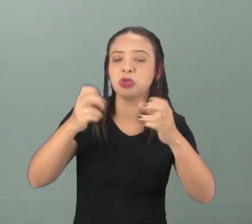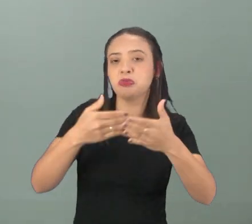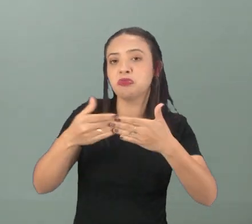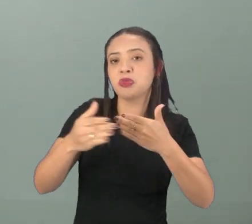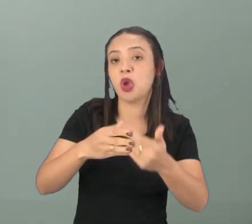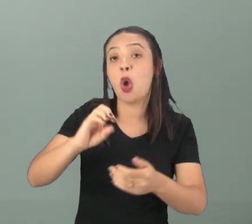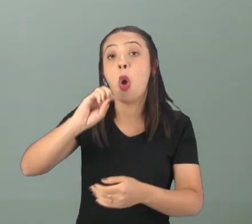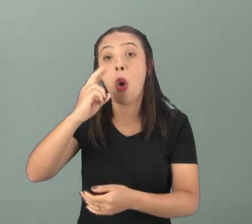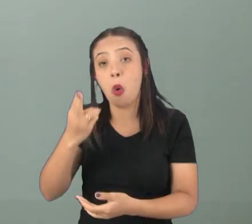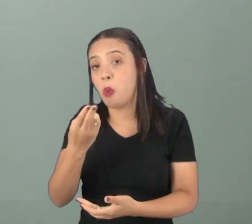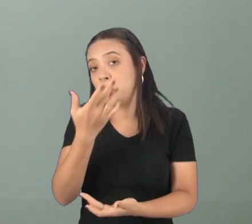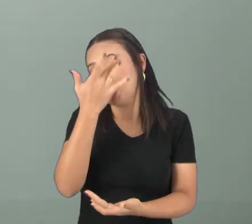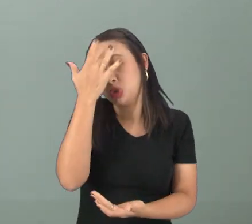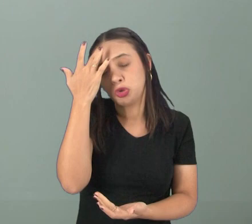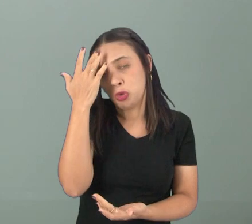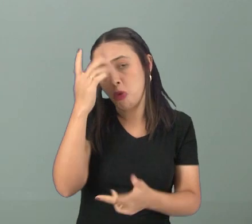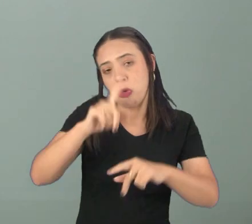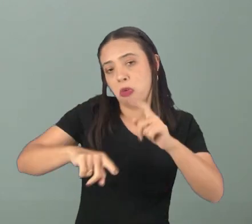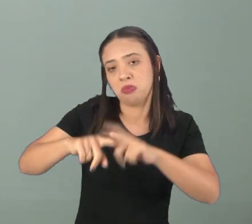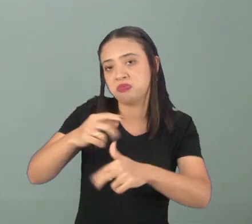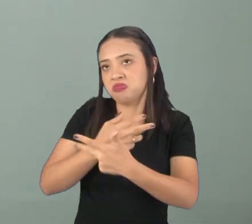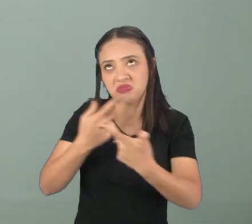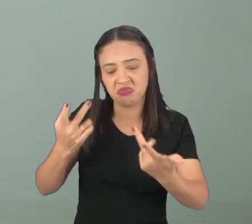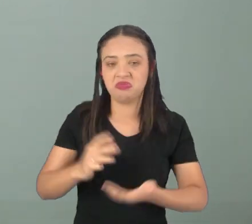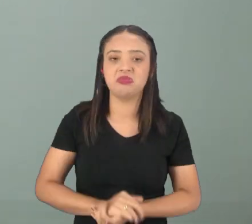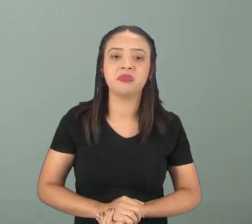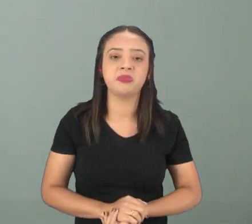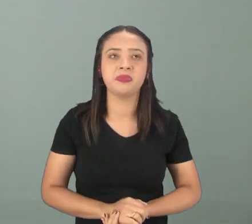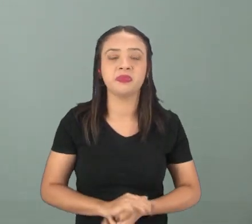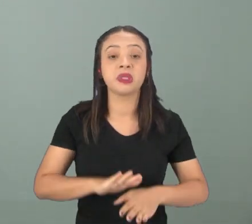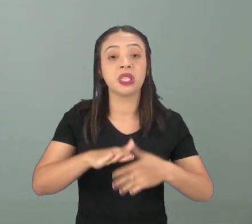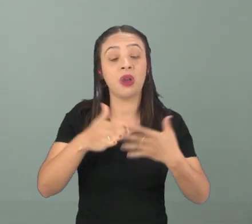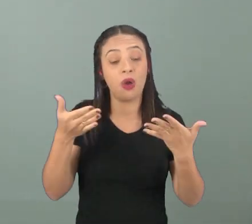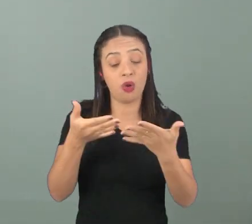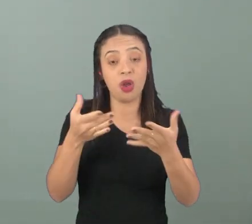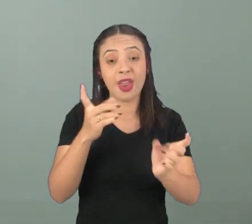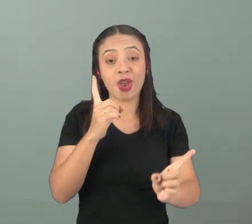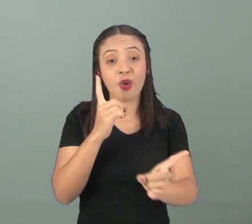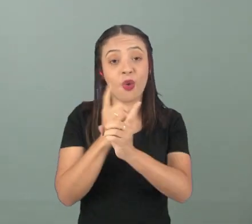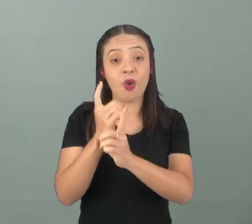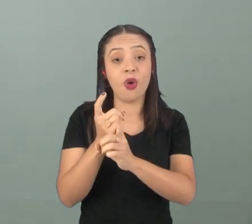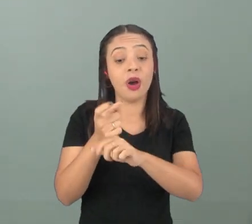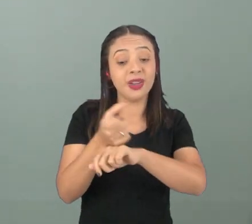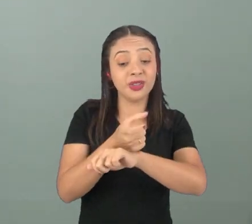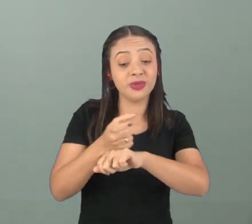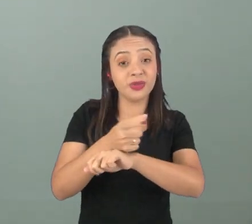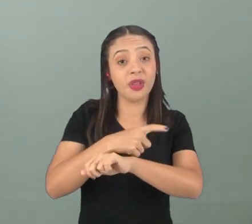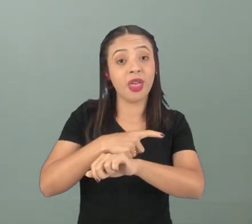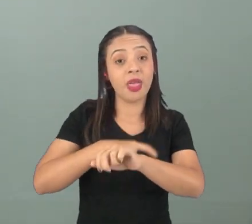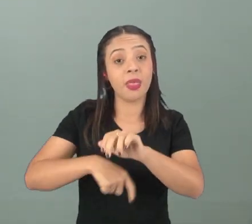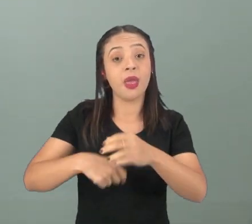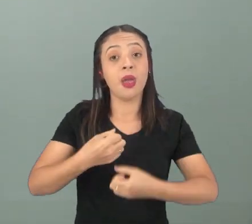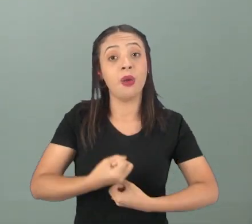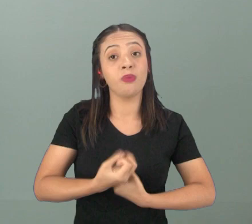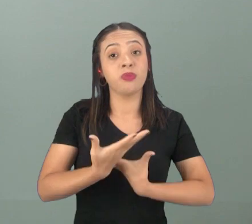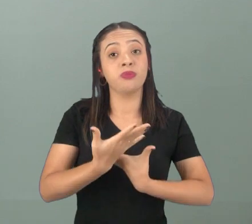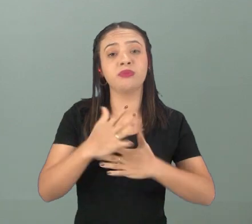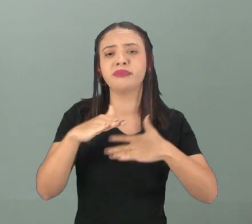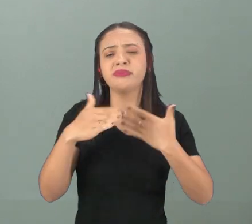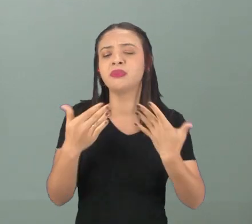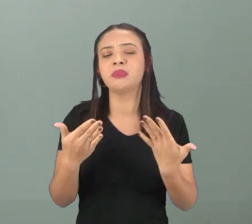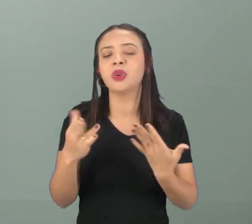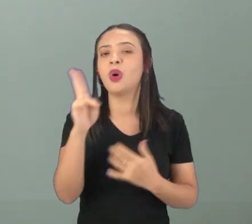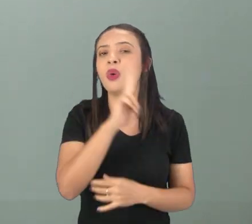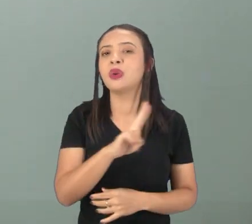alguém, tá bom? Então, isso é um adjetivo. E aí, ele pede para a gente encontrar os adjetivos aí no poema. Quais seriam os